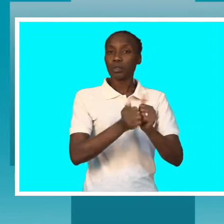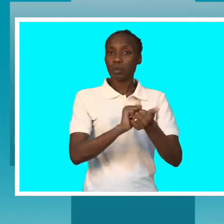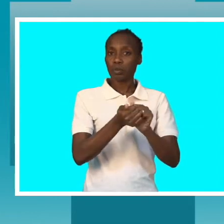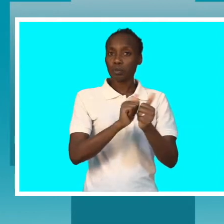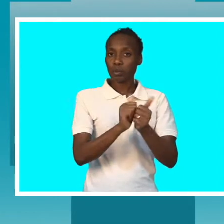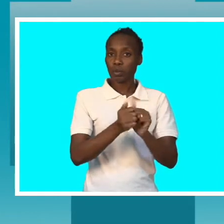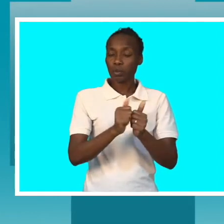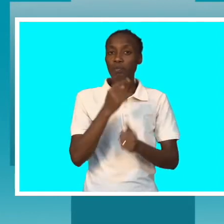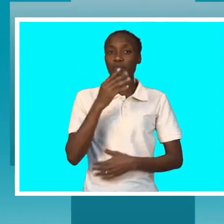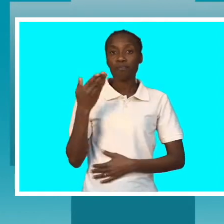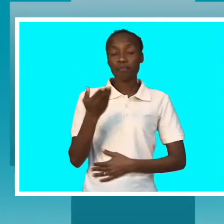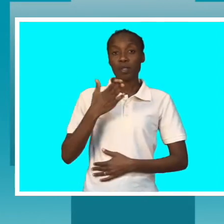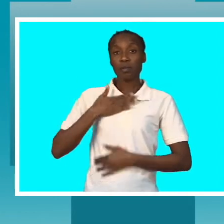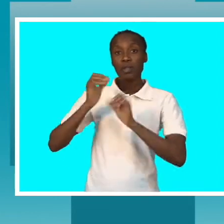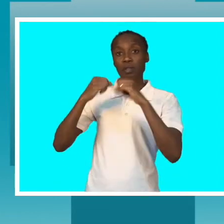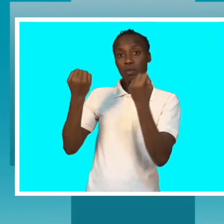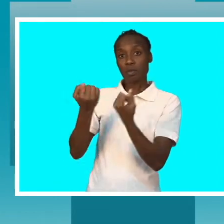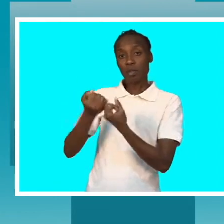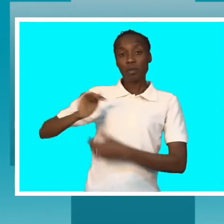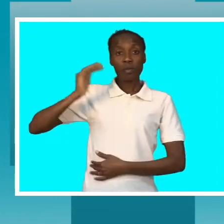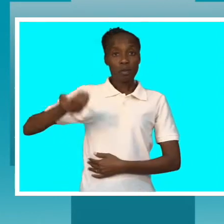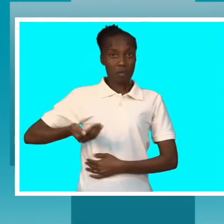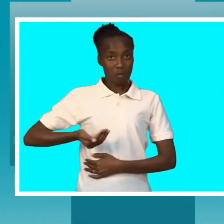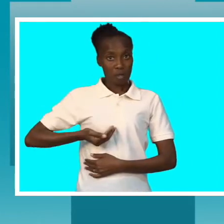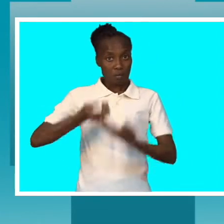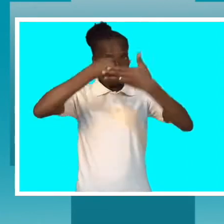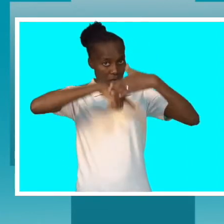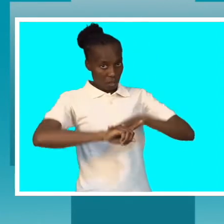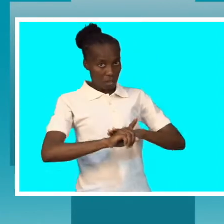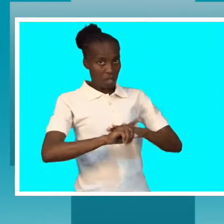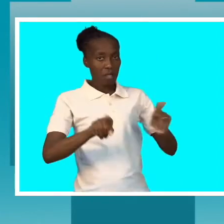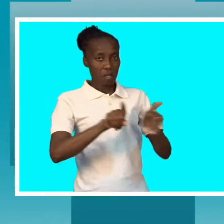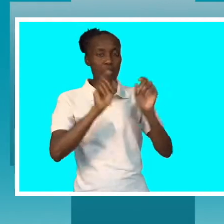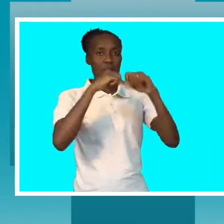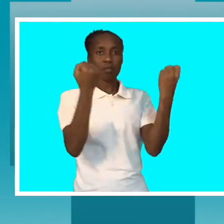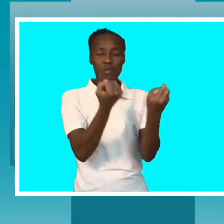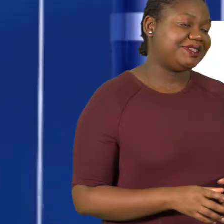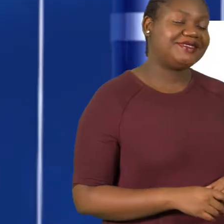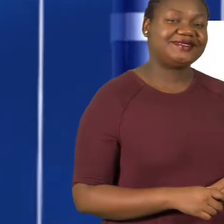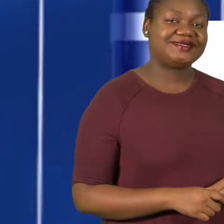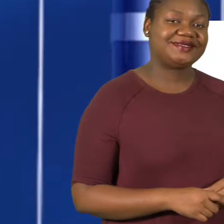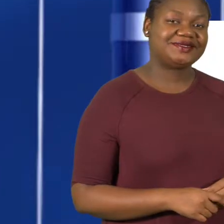Eu disse, eu, na minha associação das mulheres, era uma associação desportiva. Treinar.